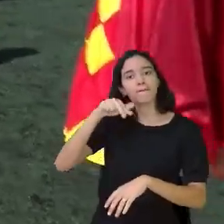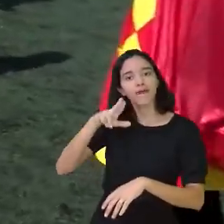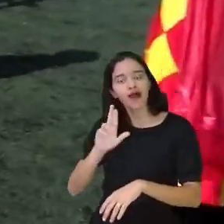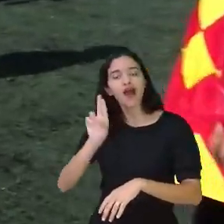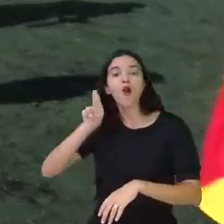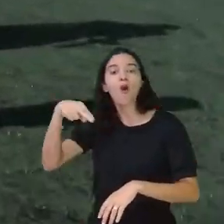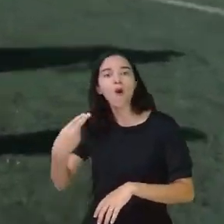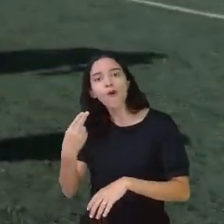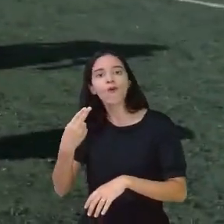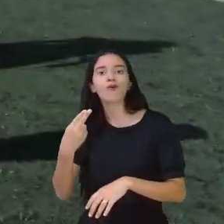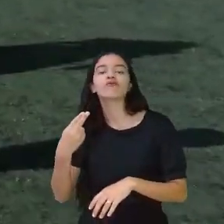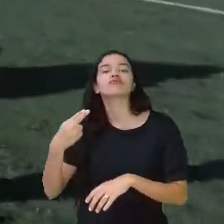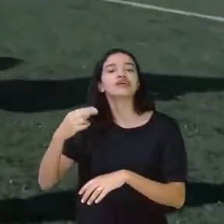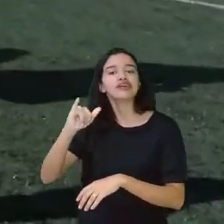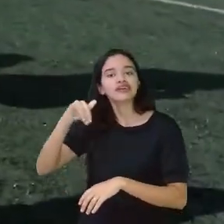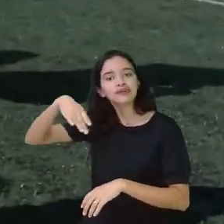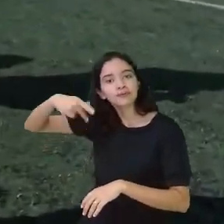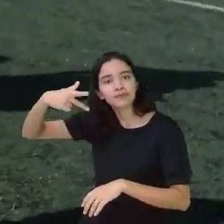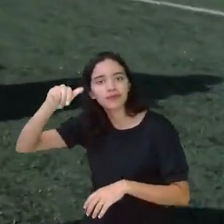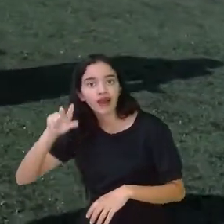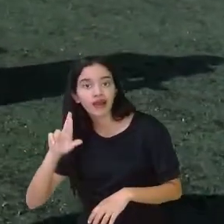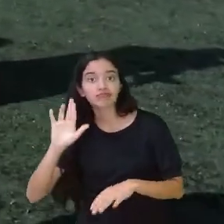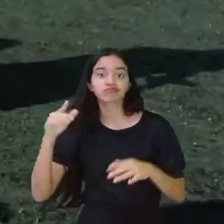Cadê o teu